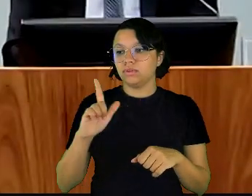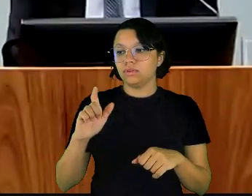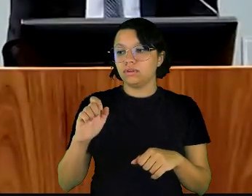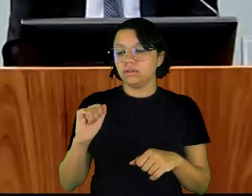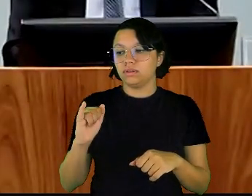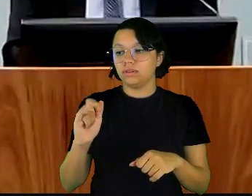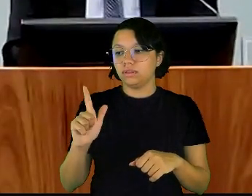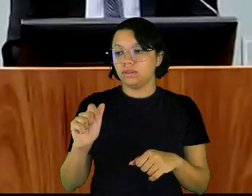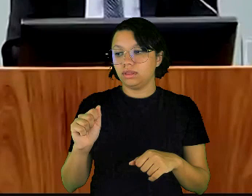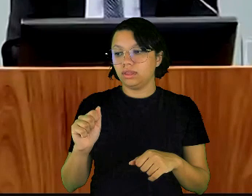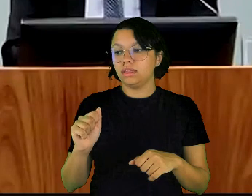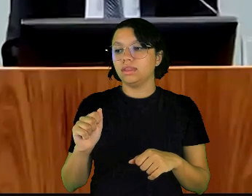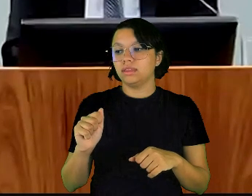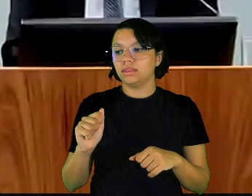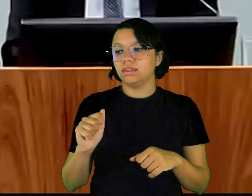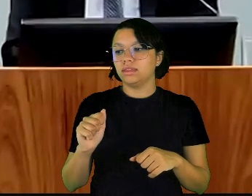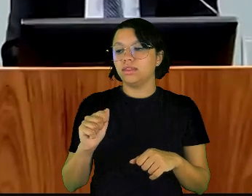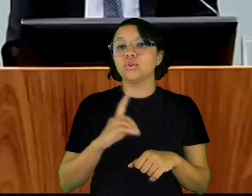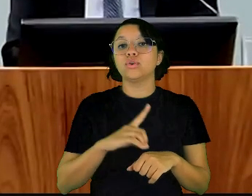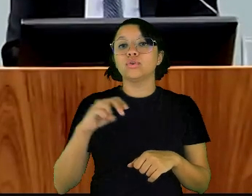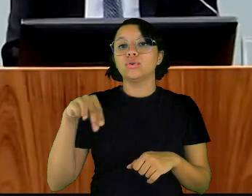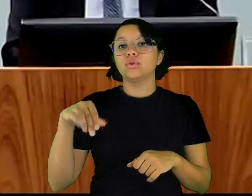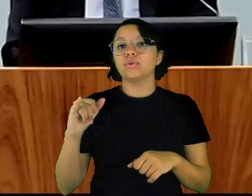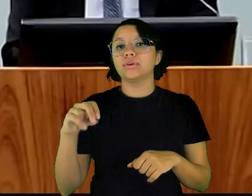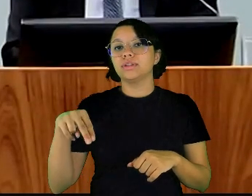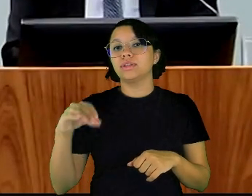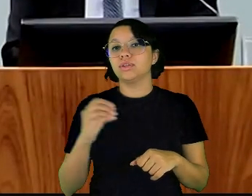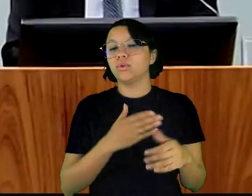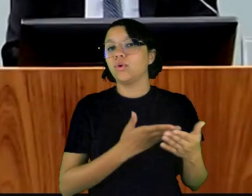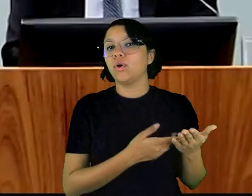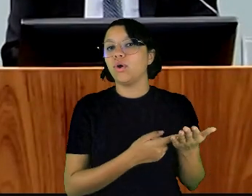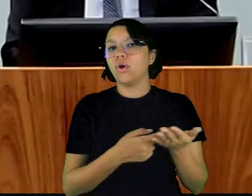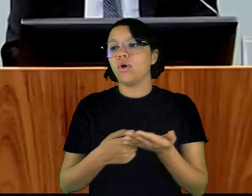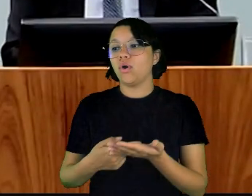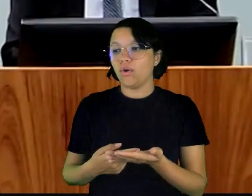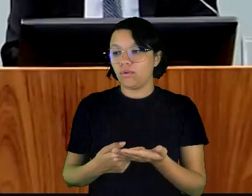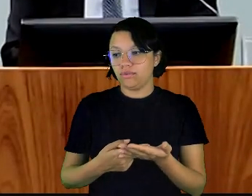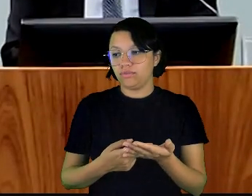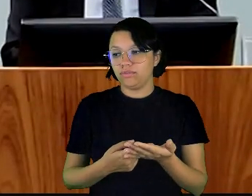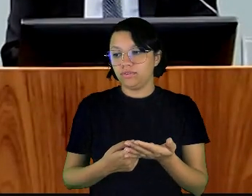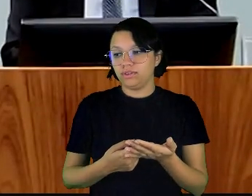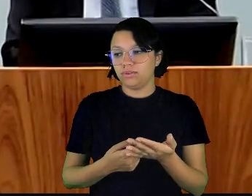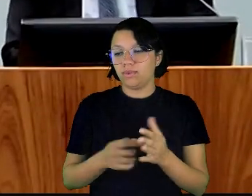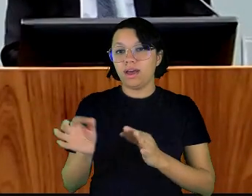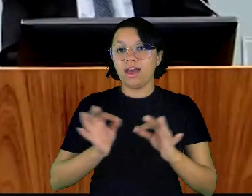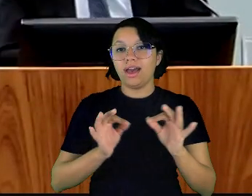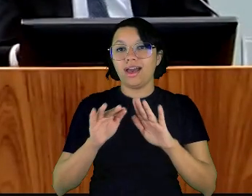e doutor Nino, convido a compor a mesa, recompor.